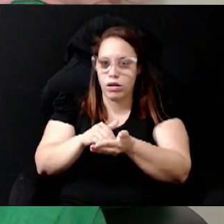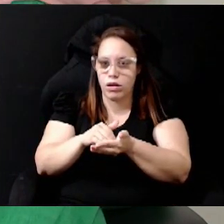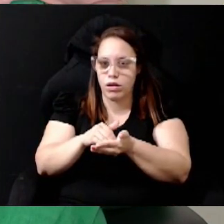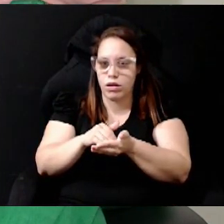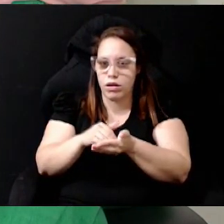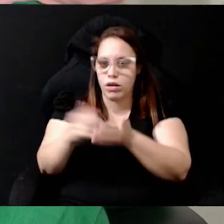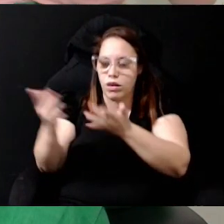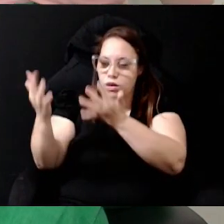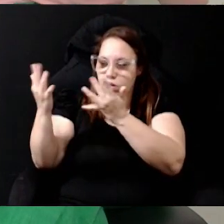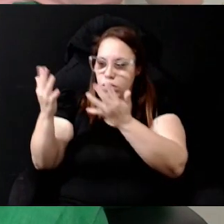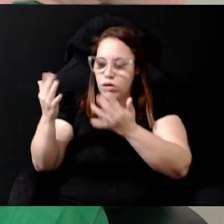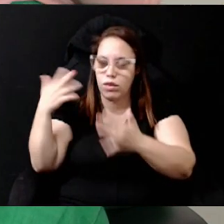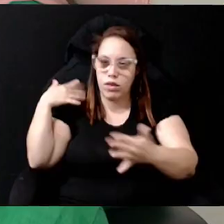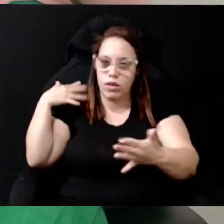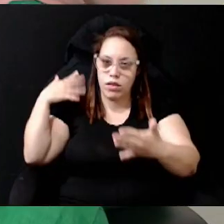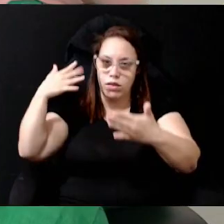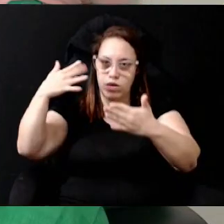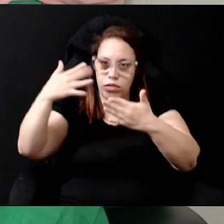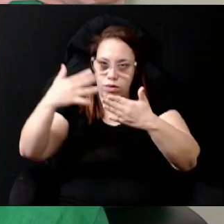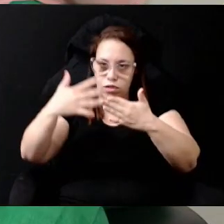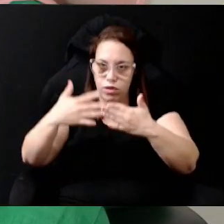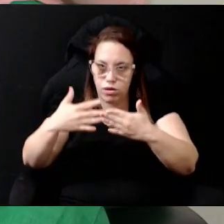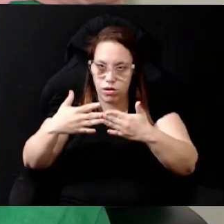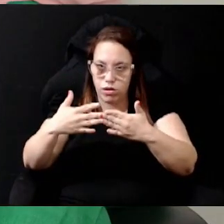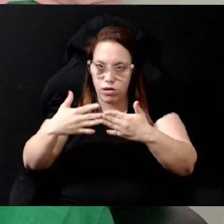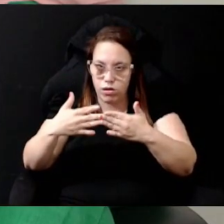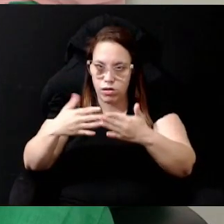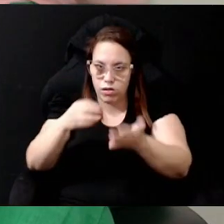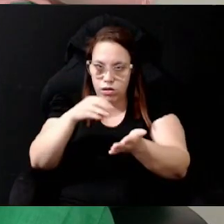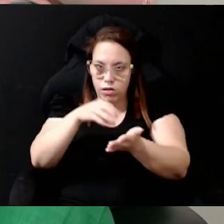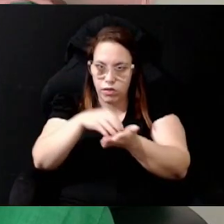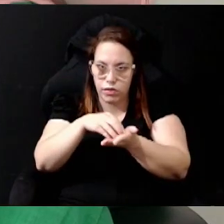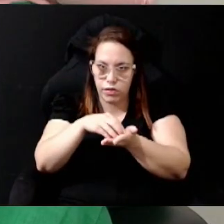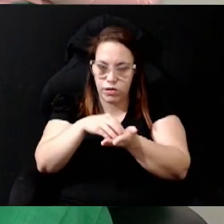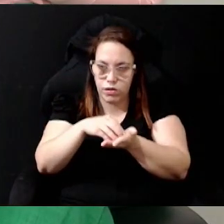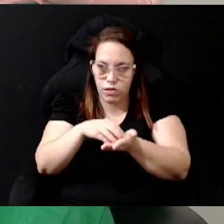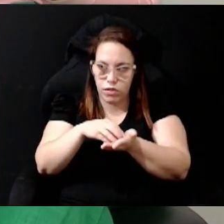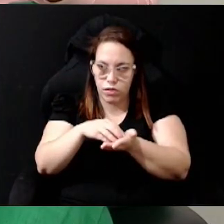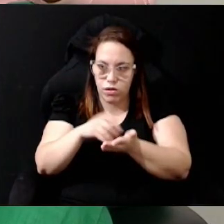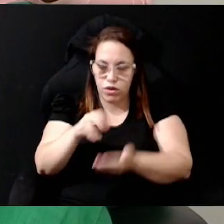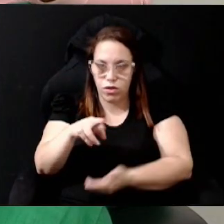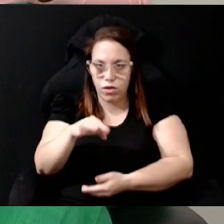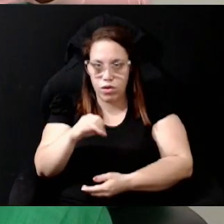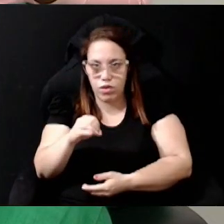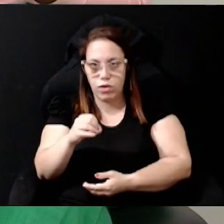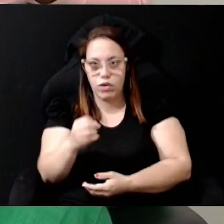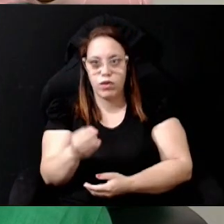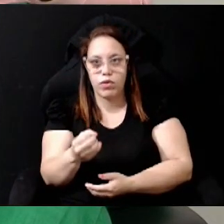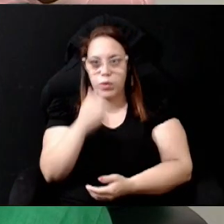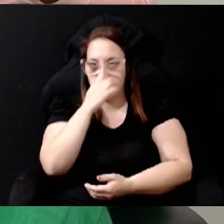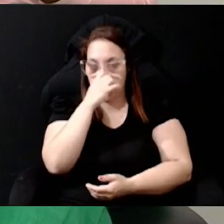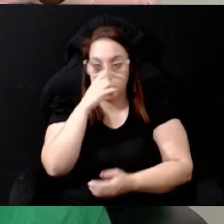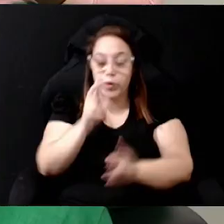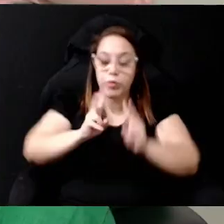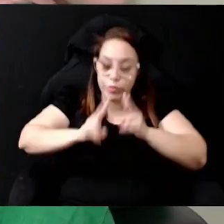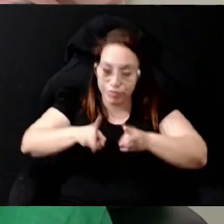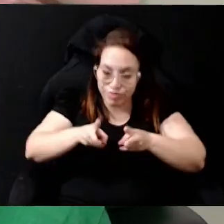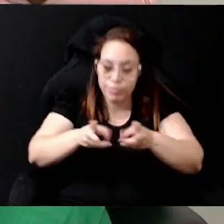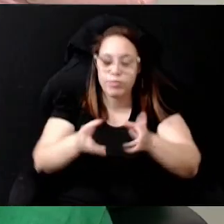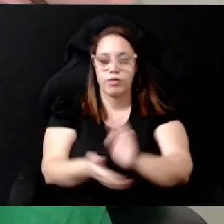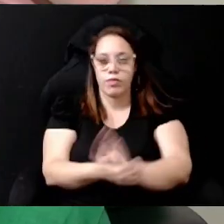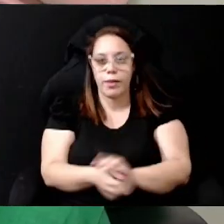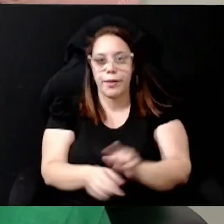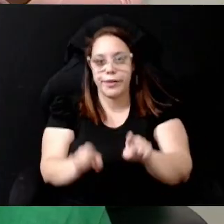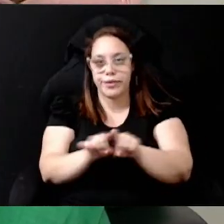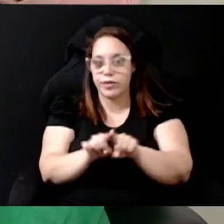sobre o processo de escravização, ele traz dois lados da história, que teve essa escravização, mas o movimento de resistência do povo negro. Perfeito. Então já é um